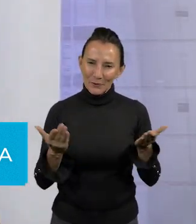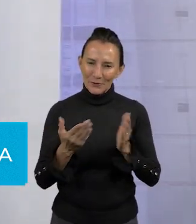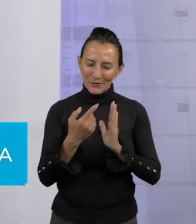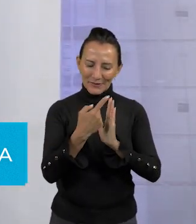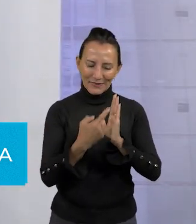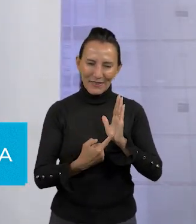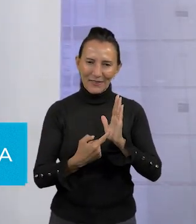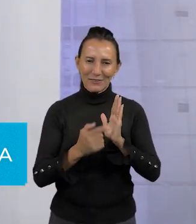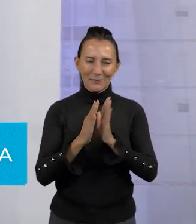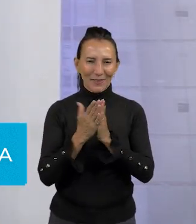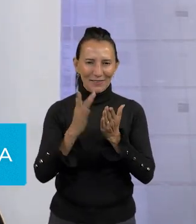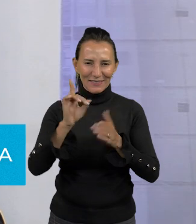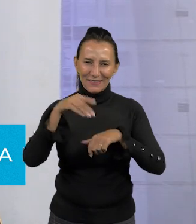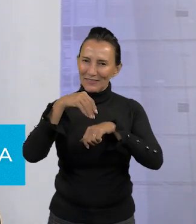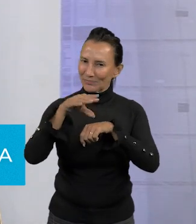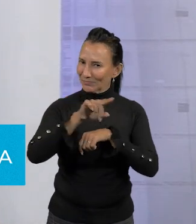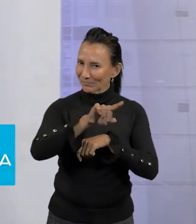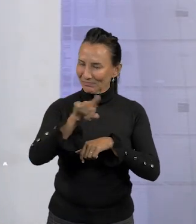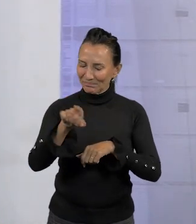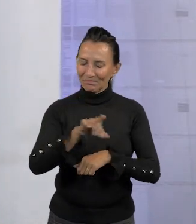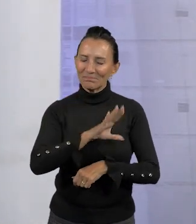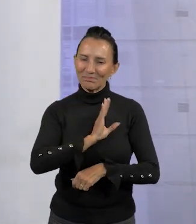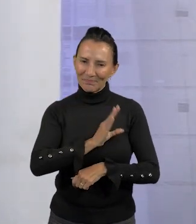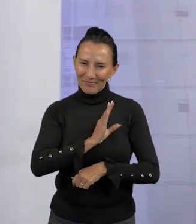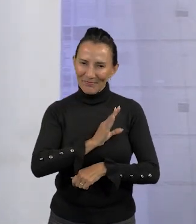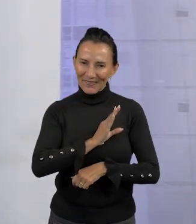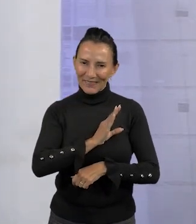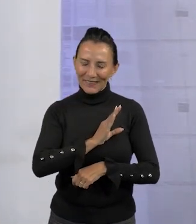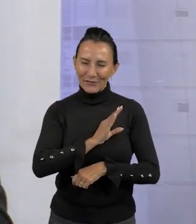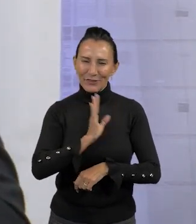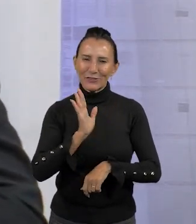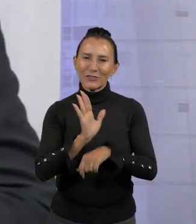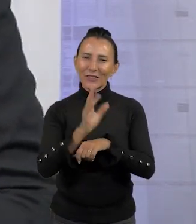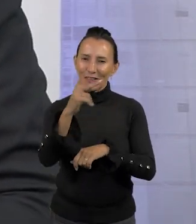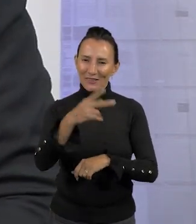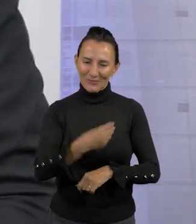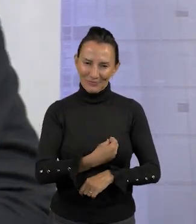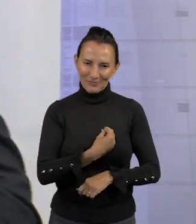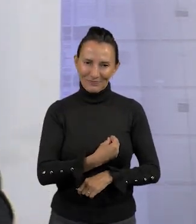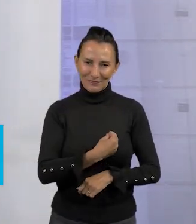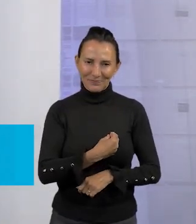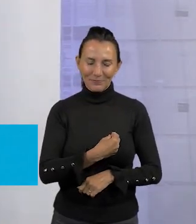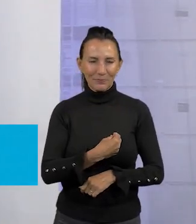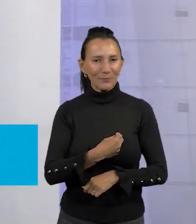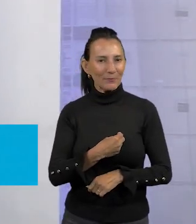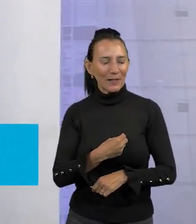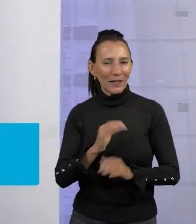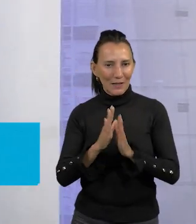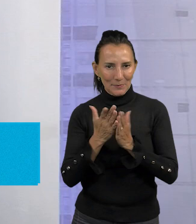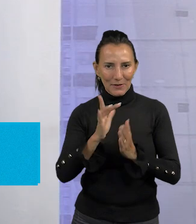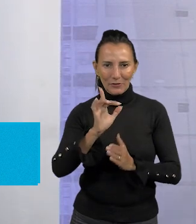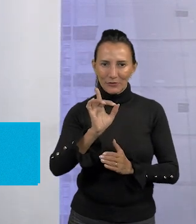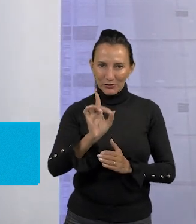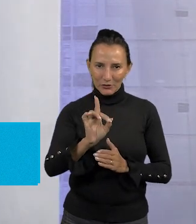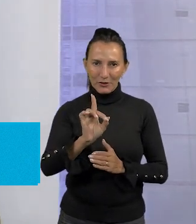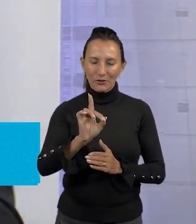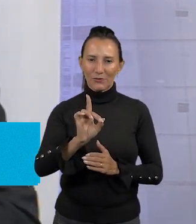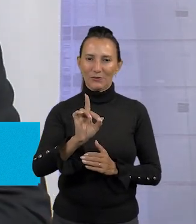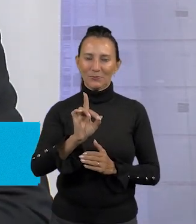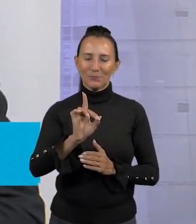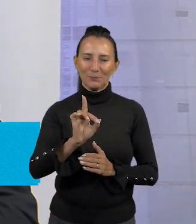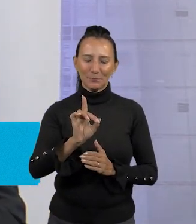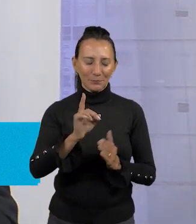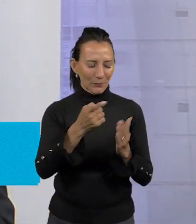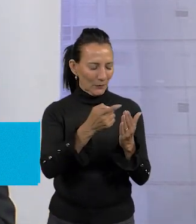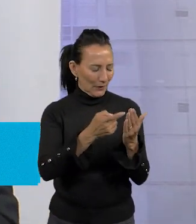coração nesta manhã uma palavra que vai edificar a sua vida a palavra do Senhor nos diz aqui no